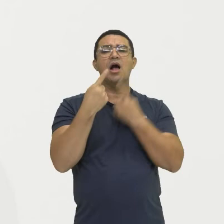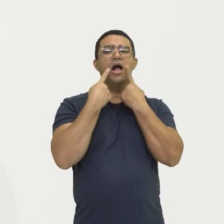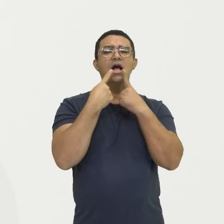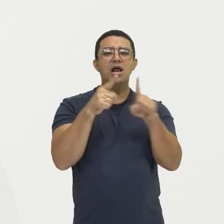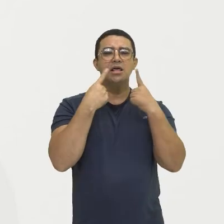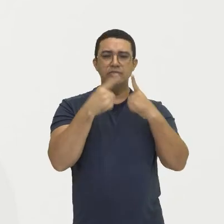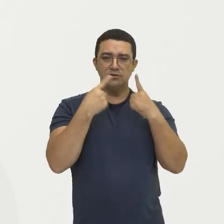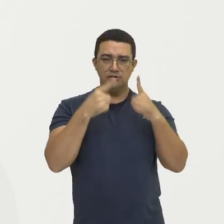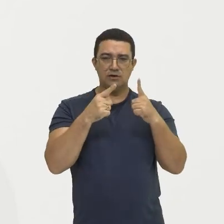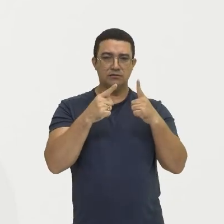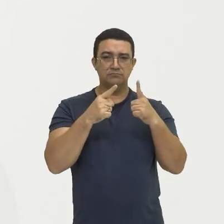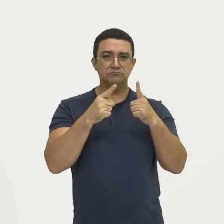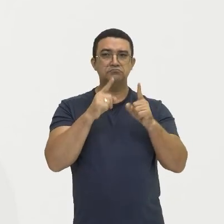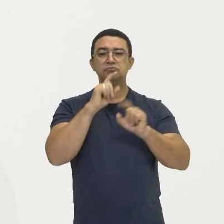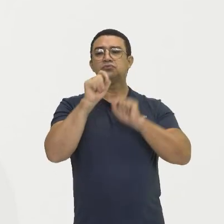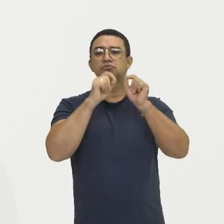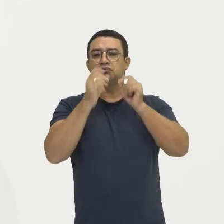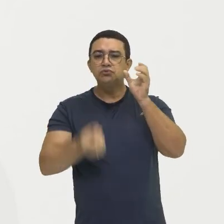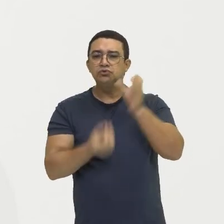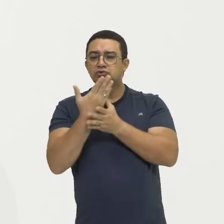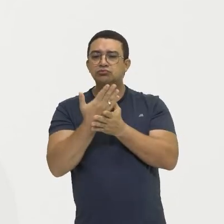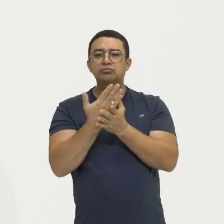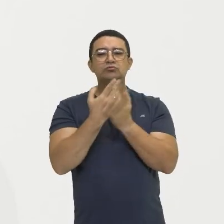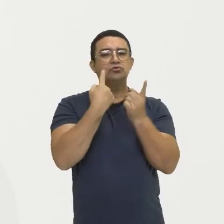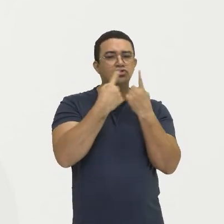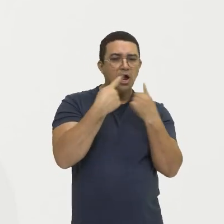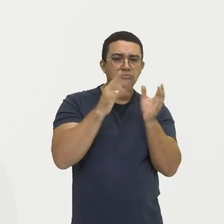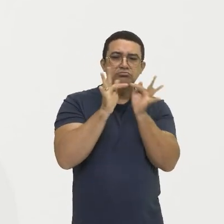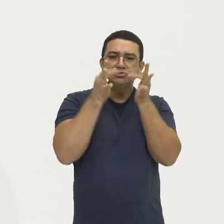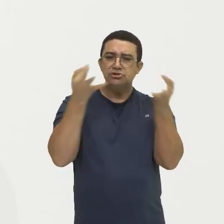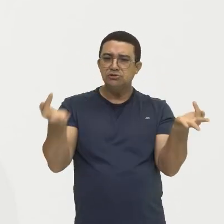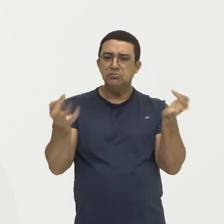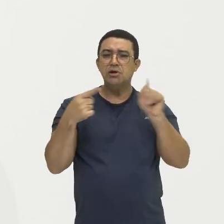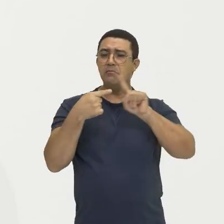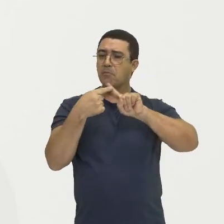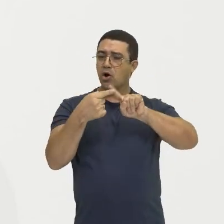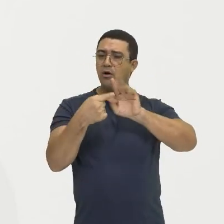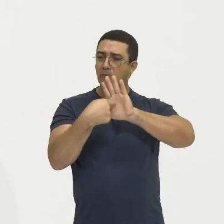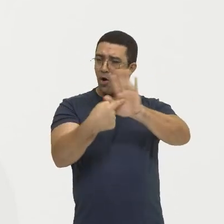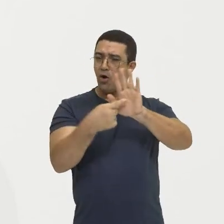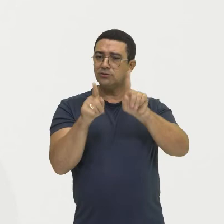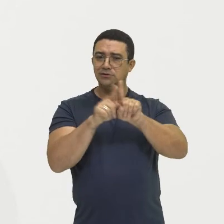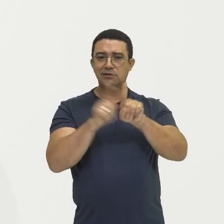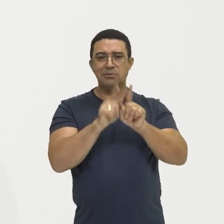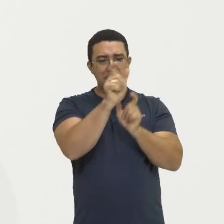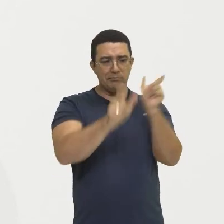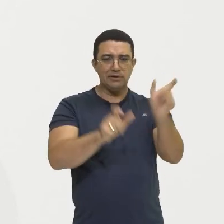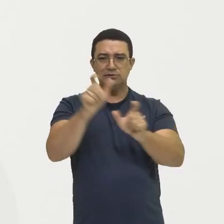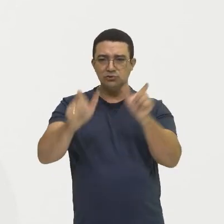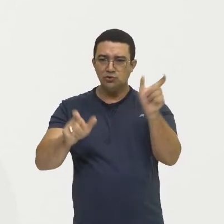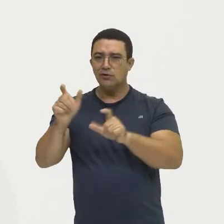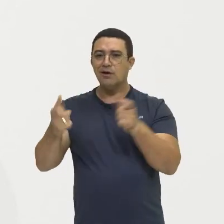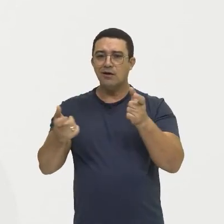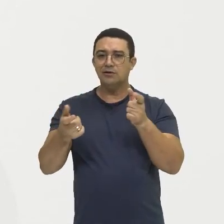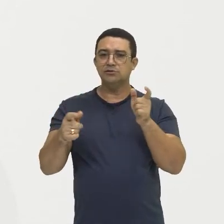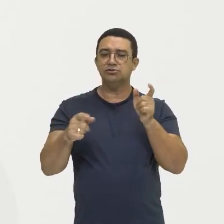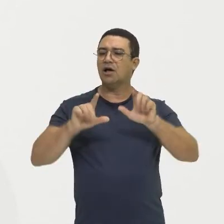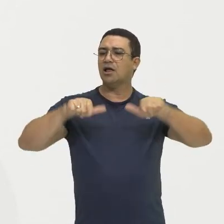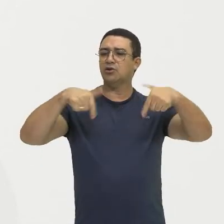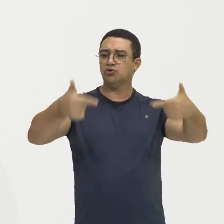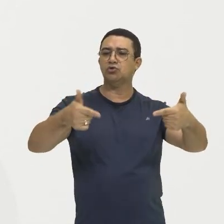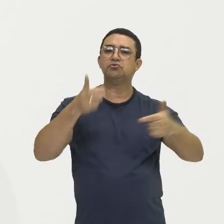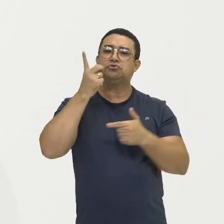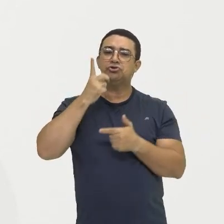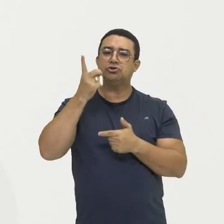caráter crítico, formada por diálogos simples e representada por personagens caricaturais em